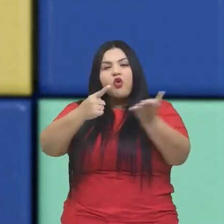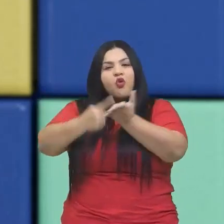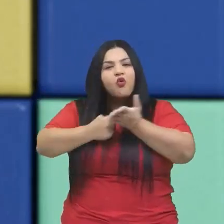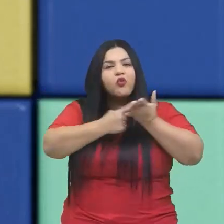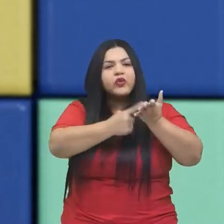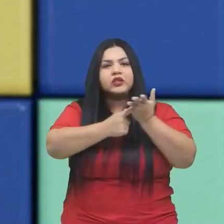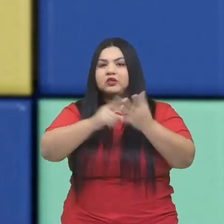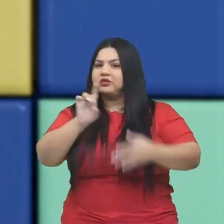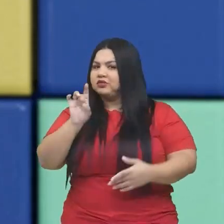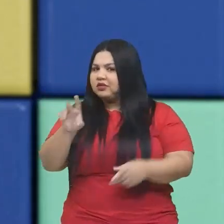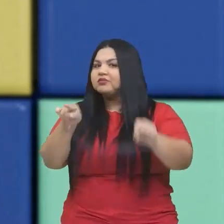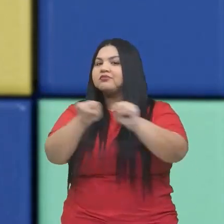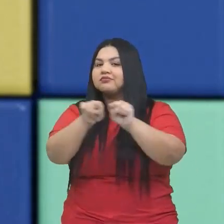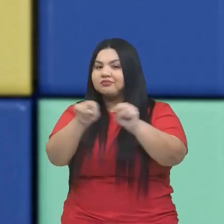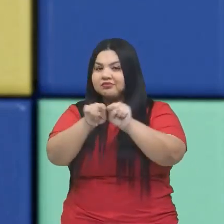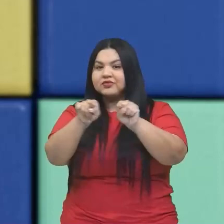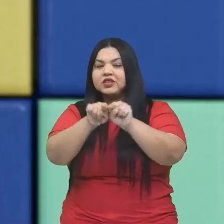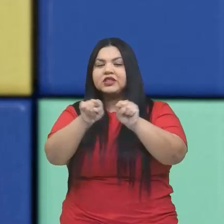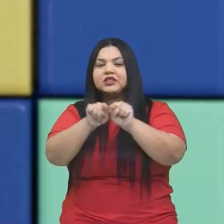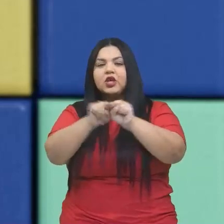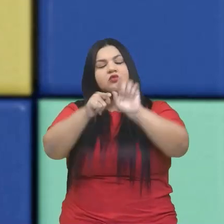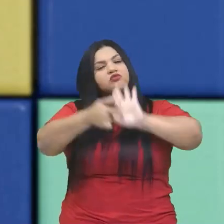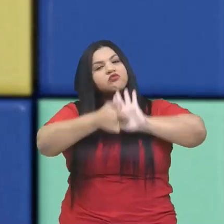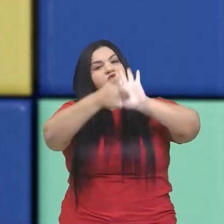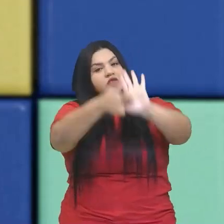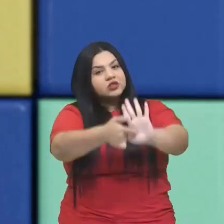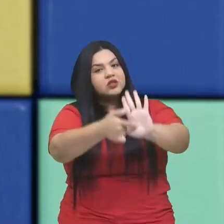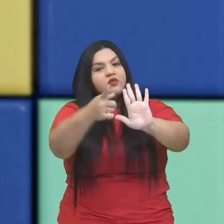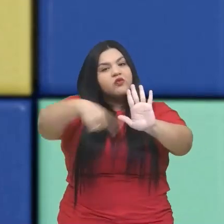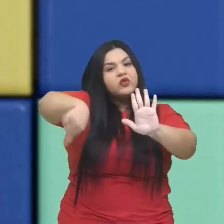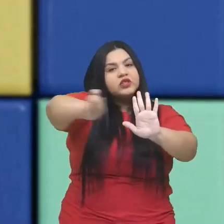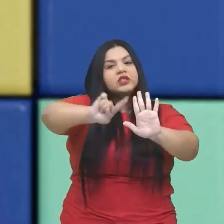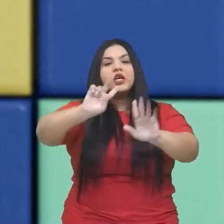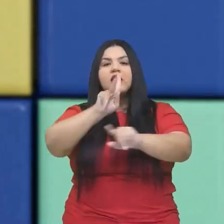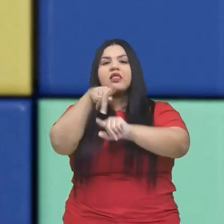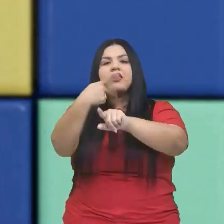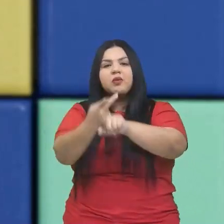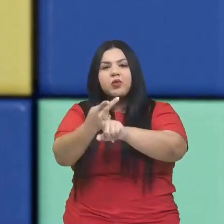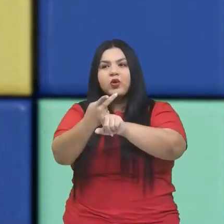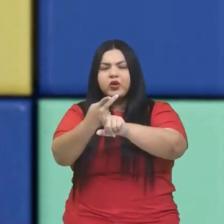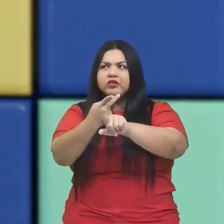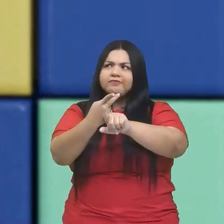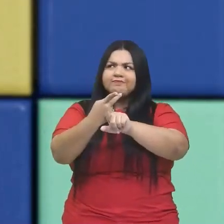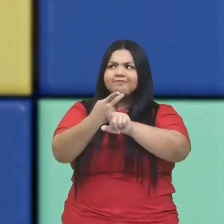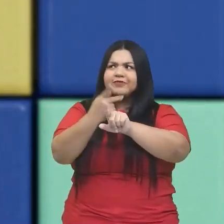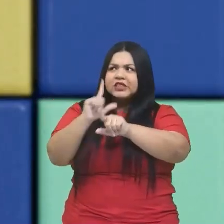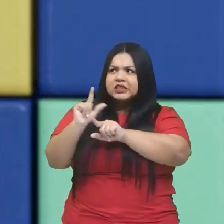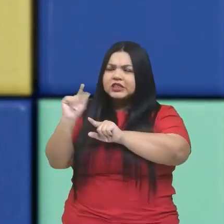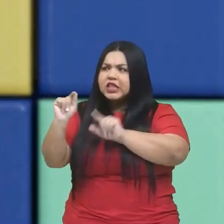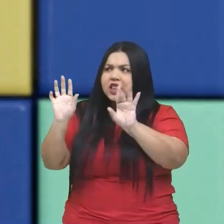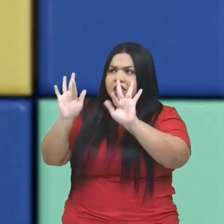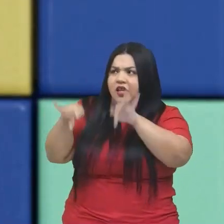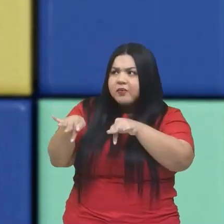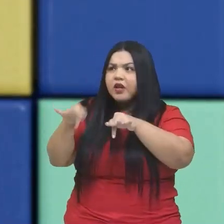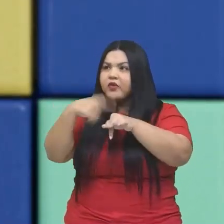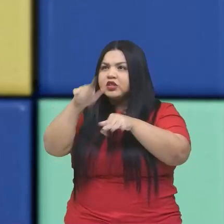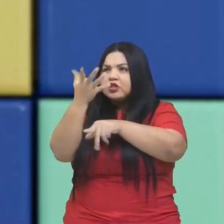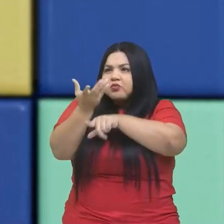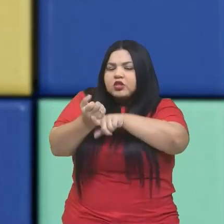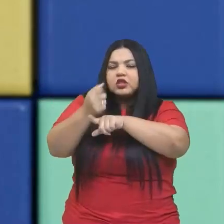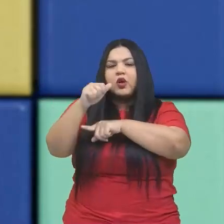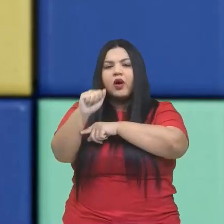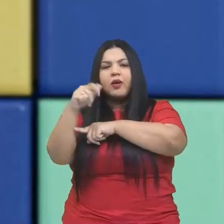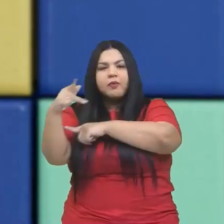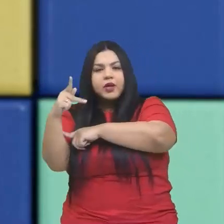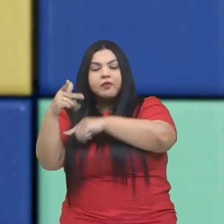só a demonstração, né, para você depois quando sair daqui, baixar o aplicativo, navegar, entrar